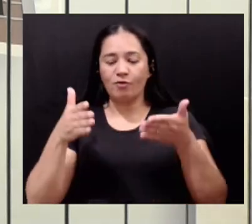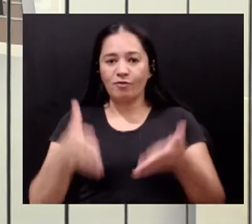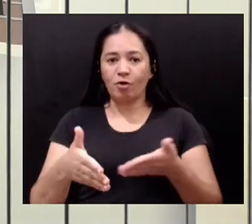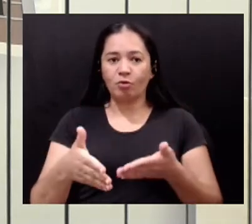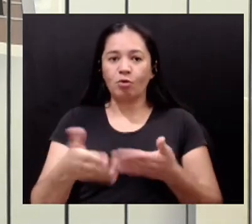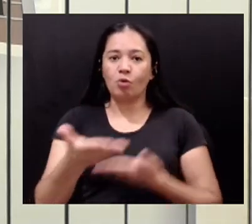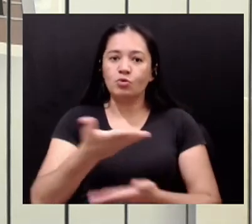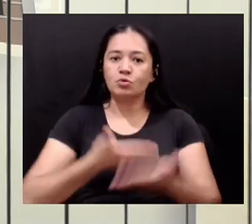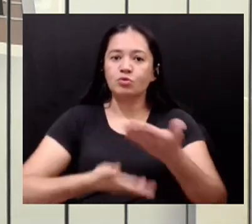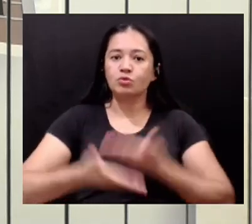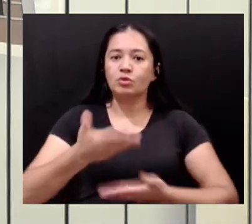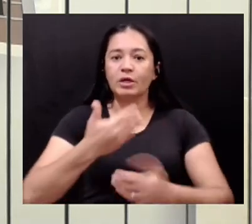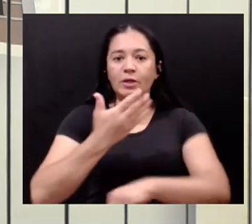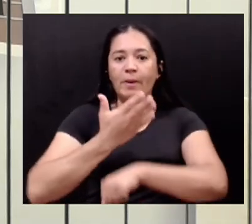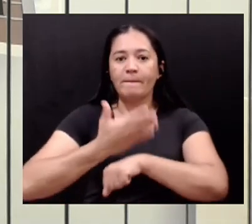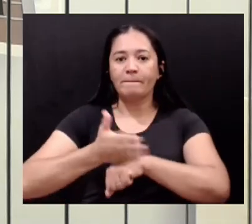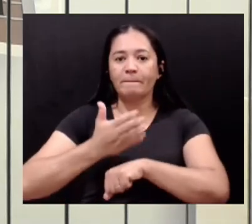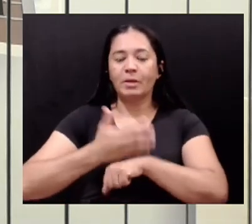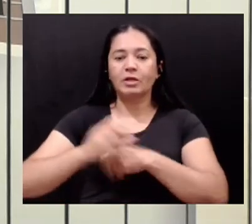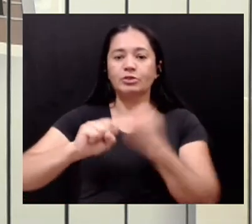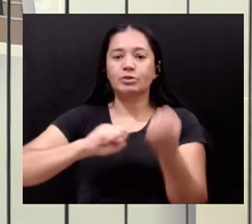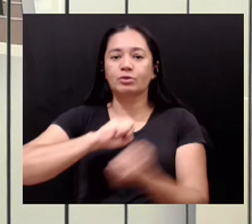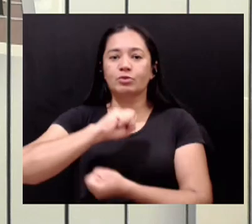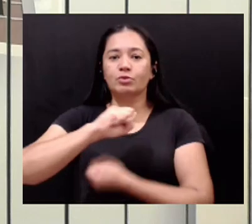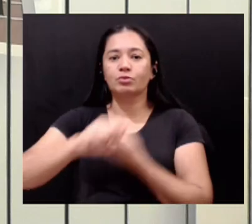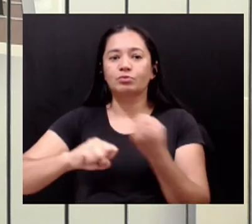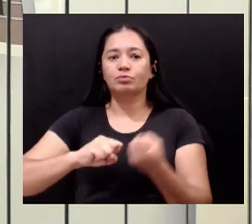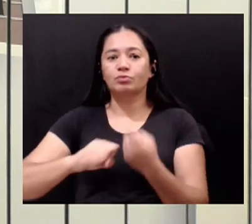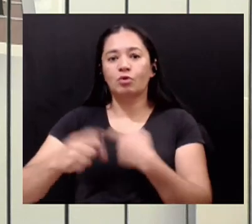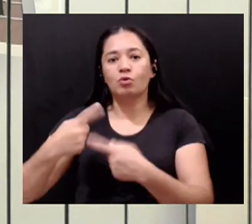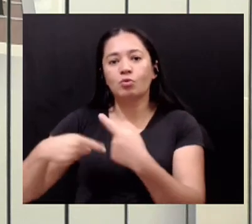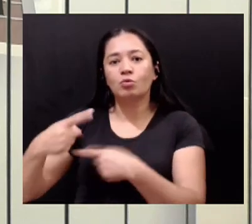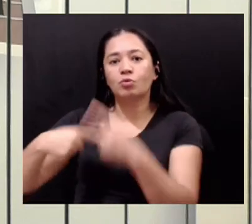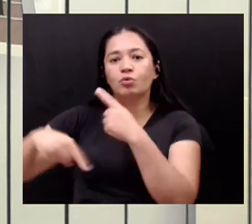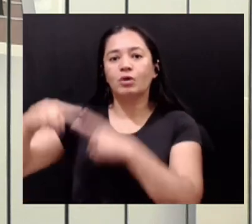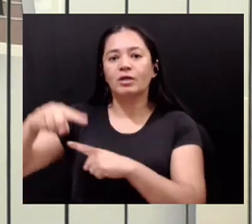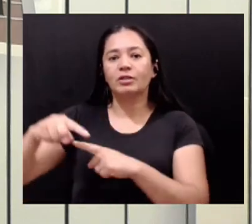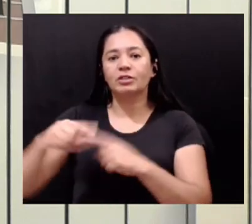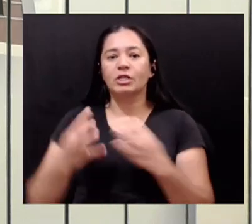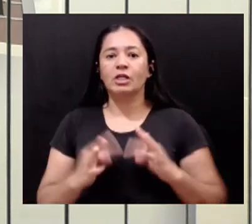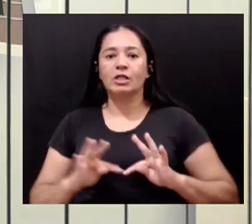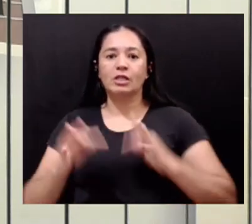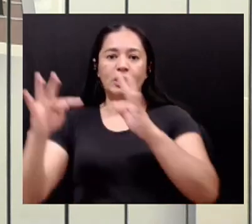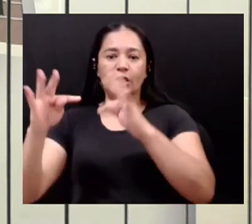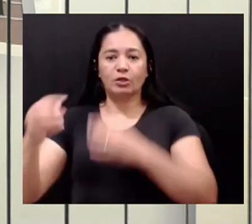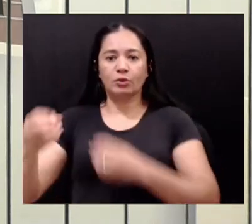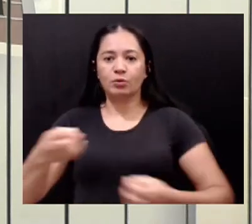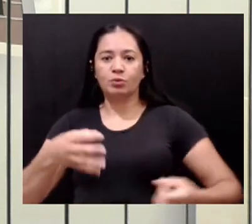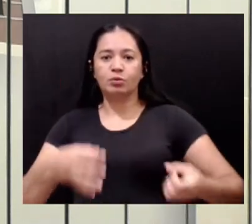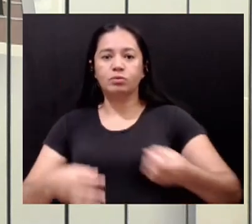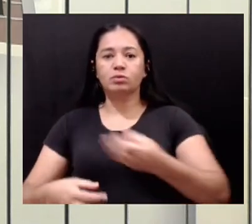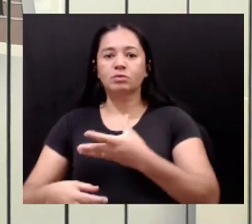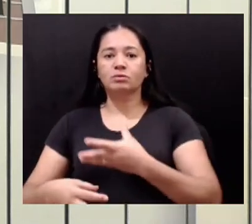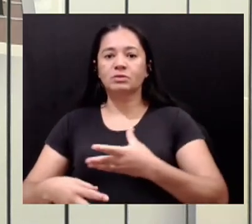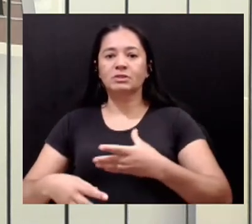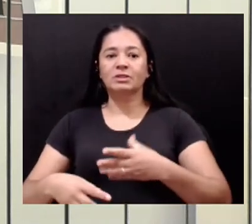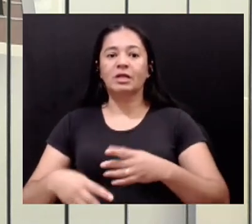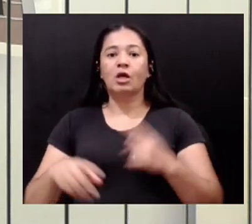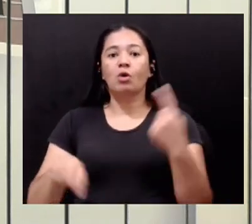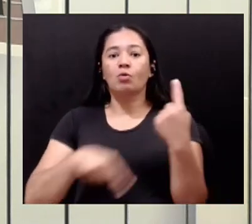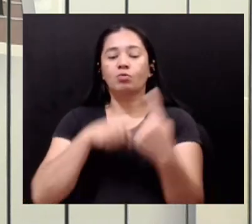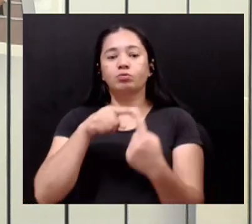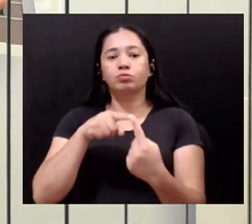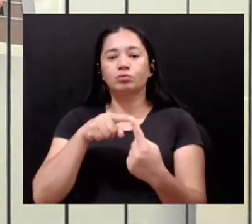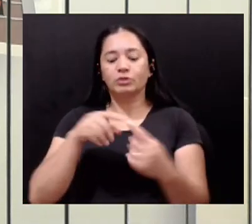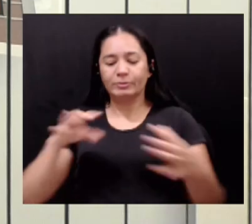práticas sustentáveis, desenvolvimento de tecnologias e inovação, a fim de englobar todas as